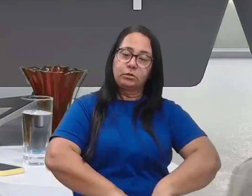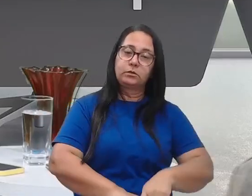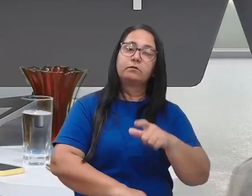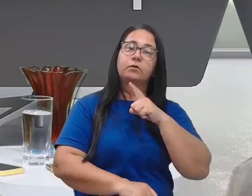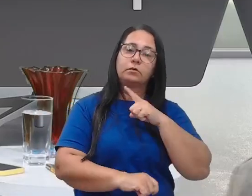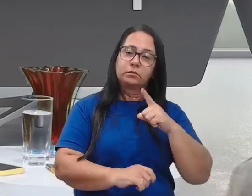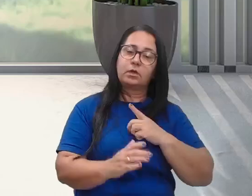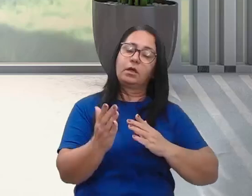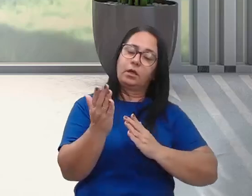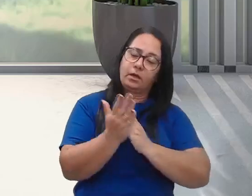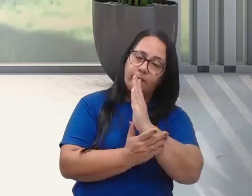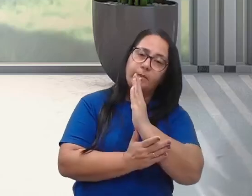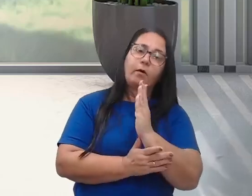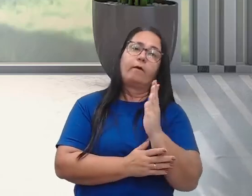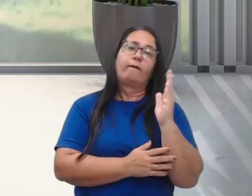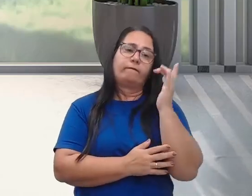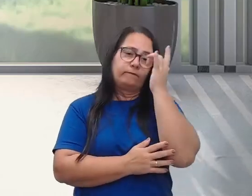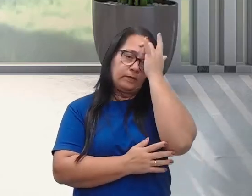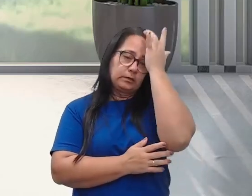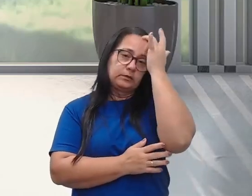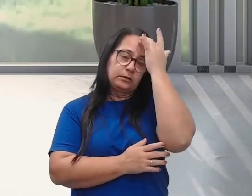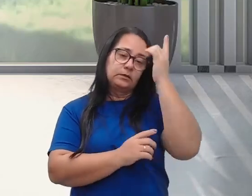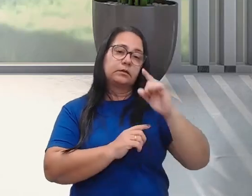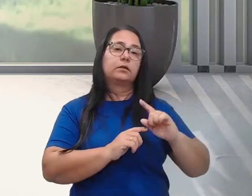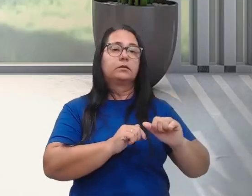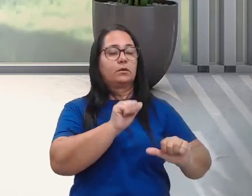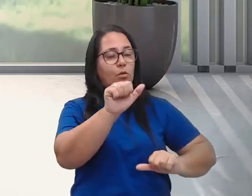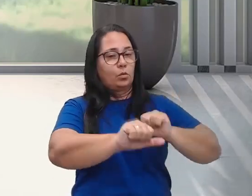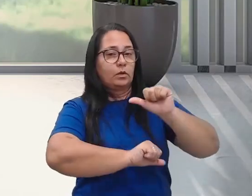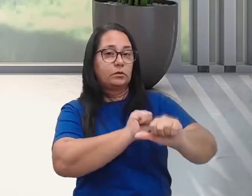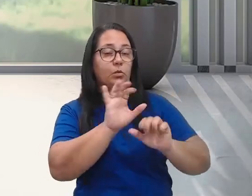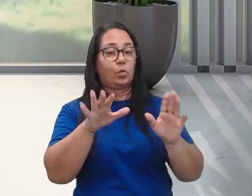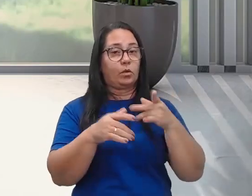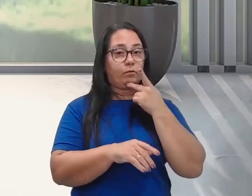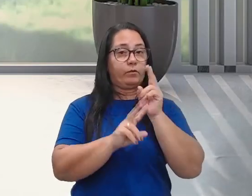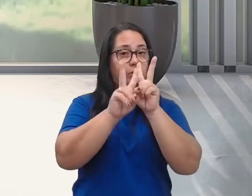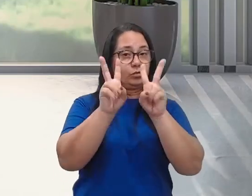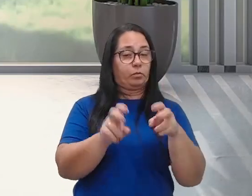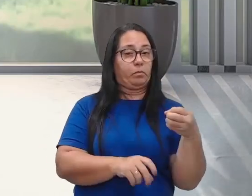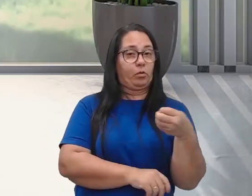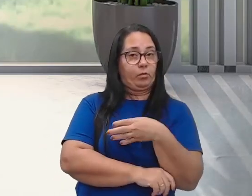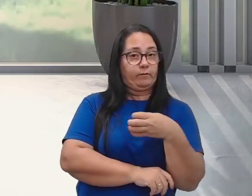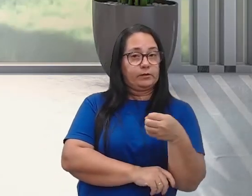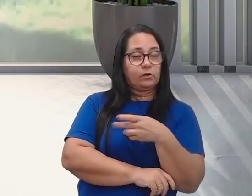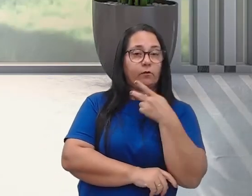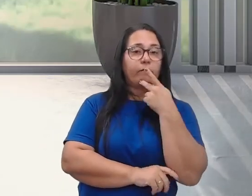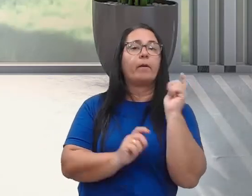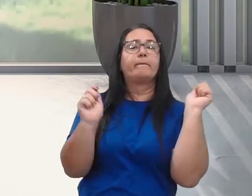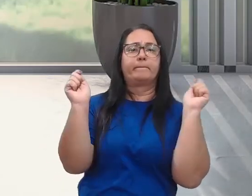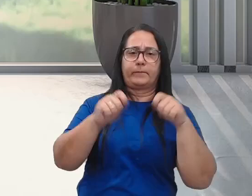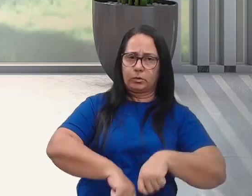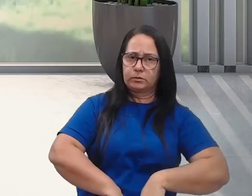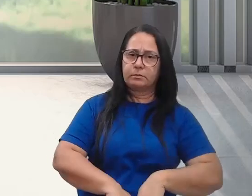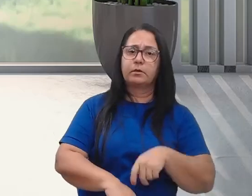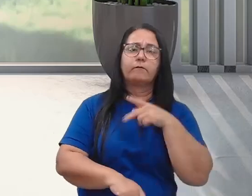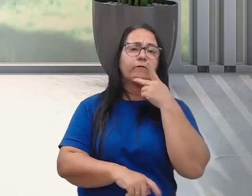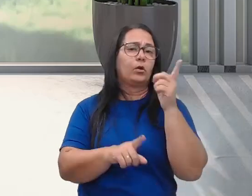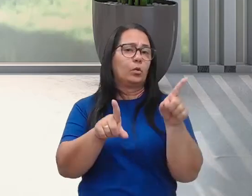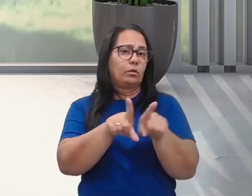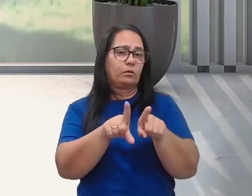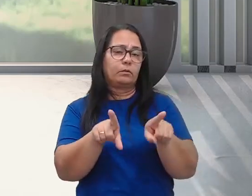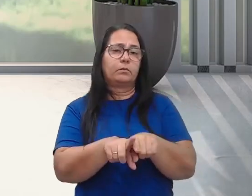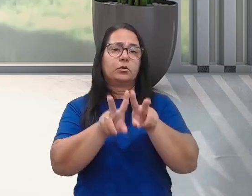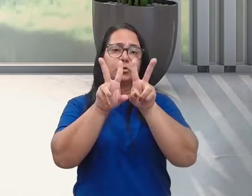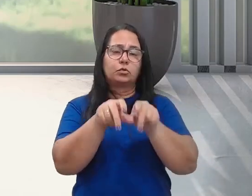essa atualização. Quando a gente fala em inovação, a gente fala em possibilidade, a gente fala também em resultados. E